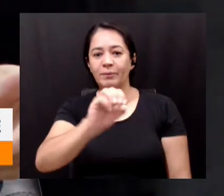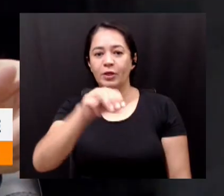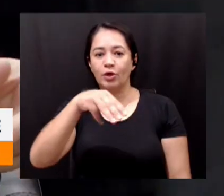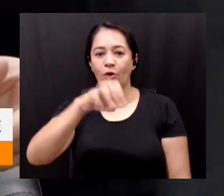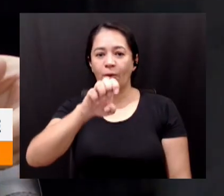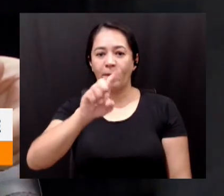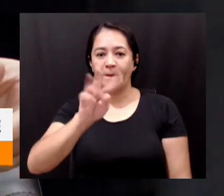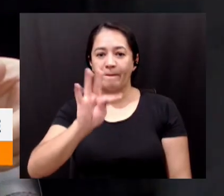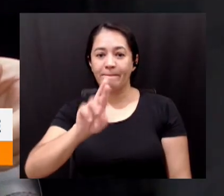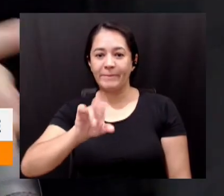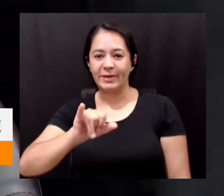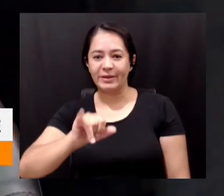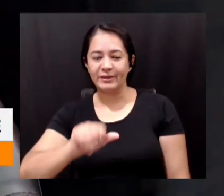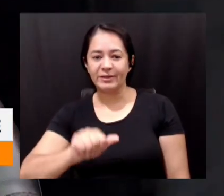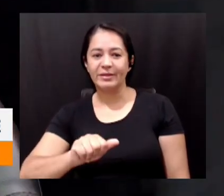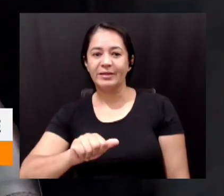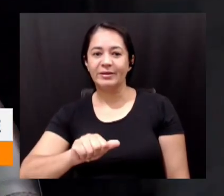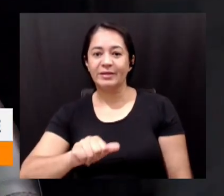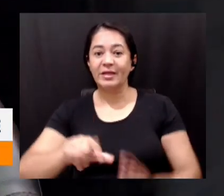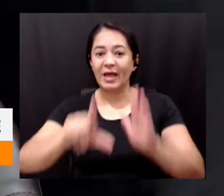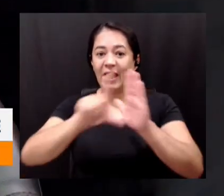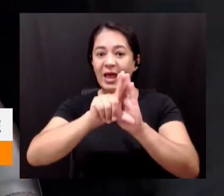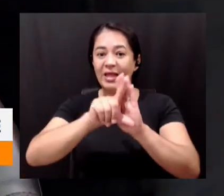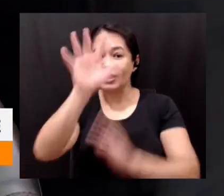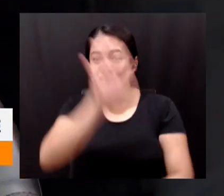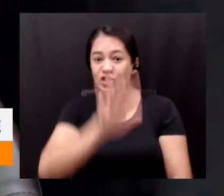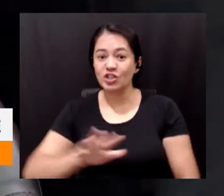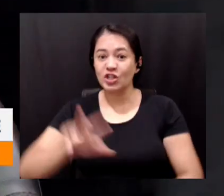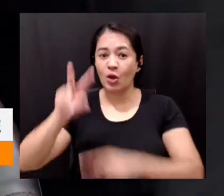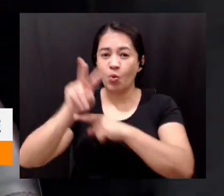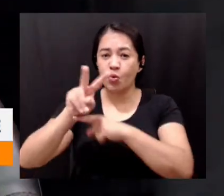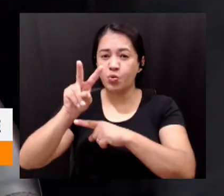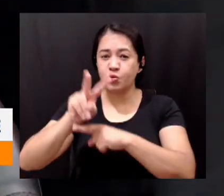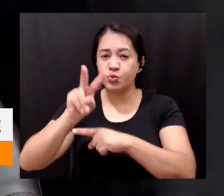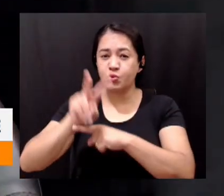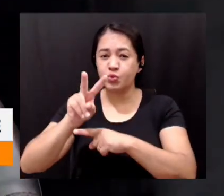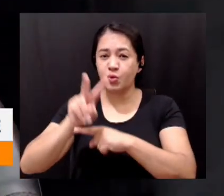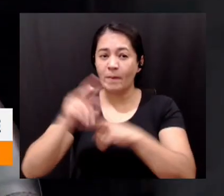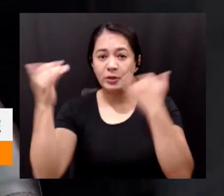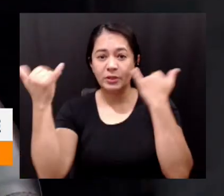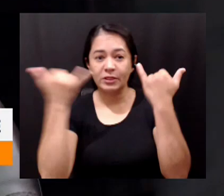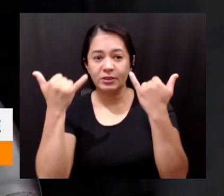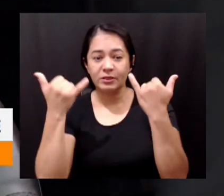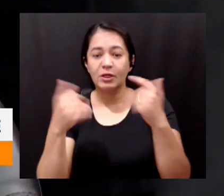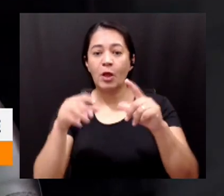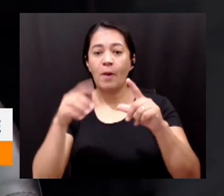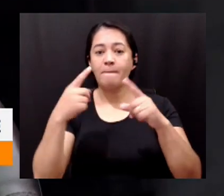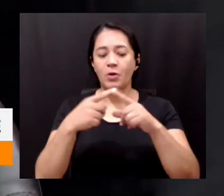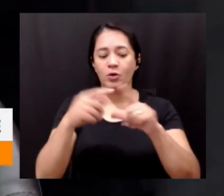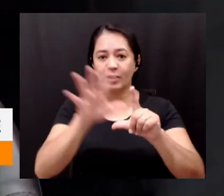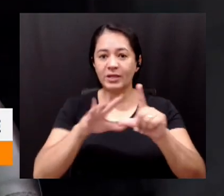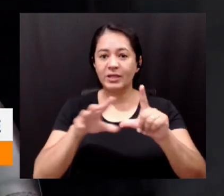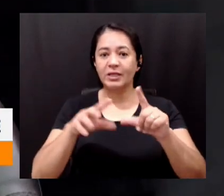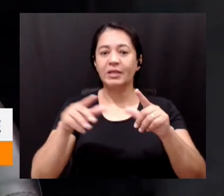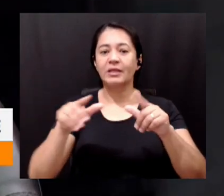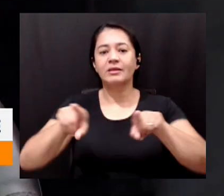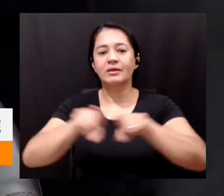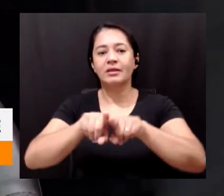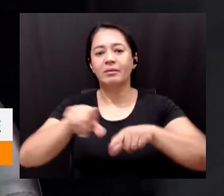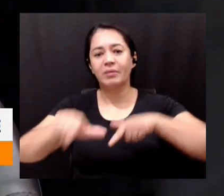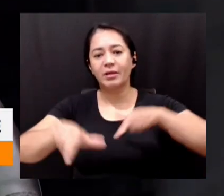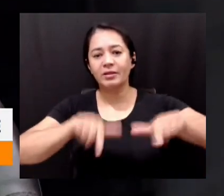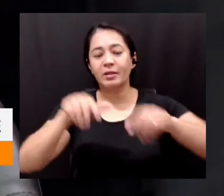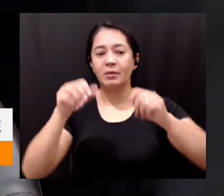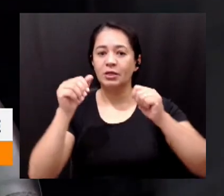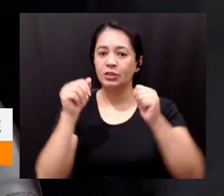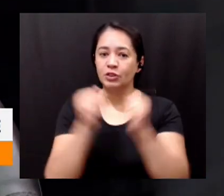que é na Lei Geral de Proteção de Dados, que essas casas de apostas elas têm que também trabalhar juntos ali, né, com a Lei de Proteção de